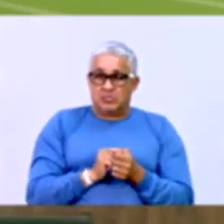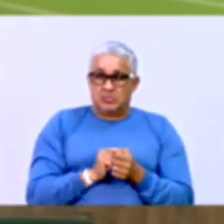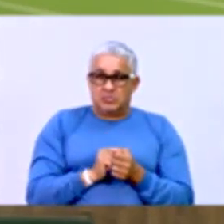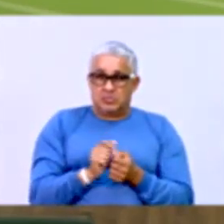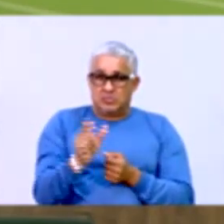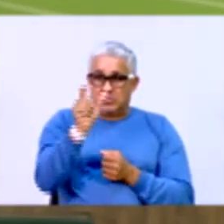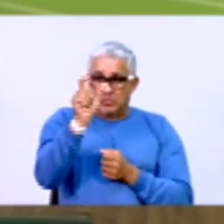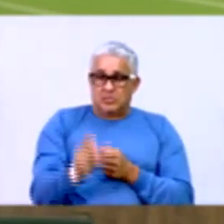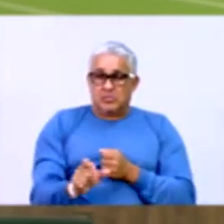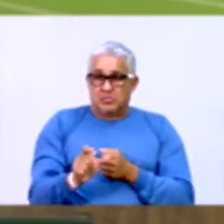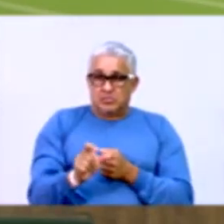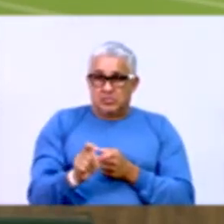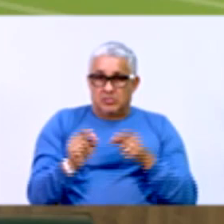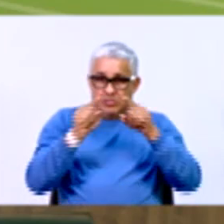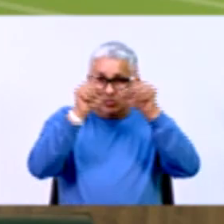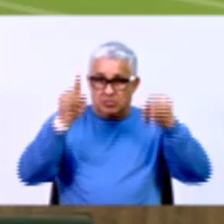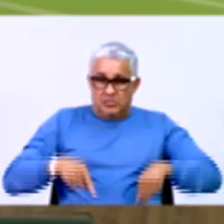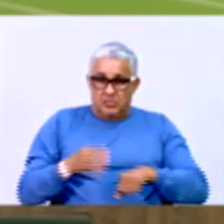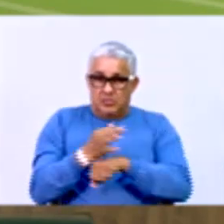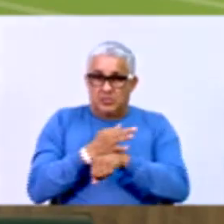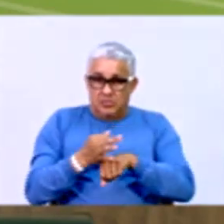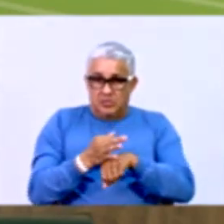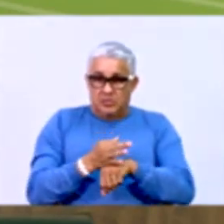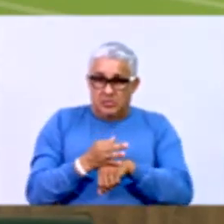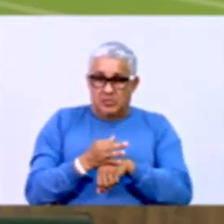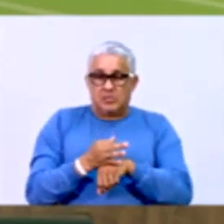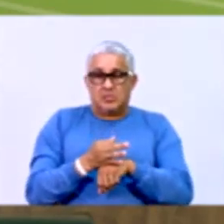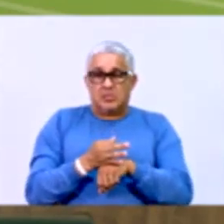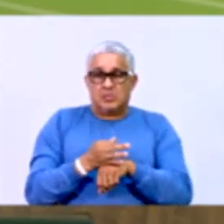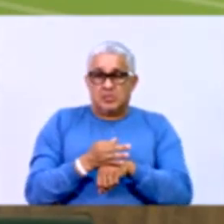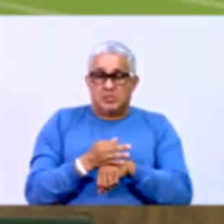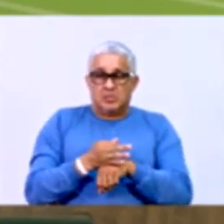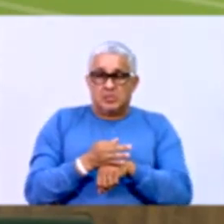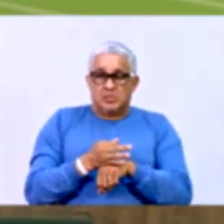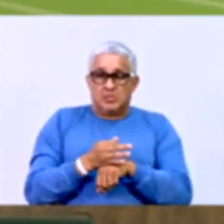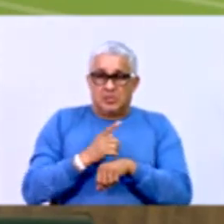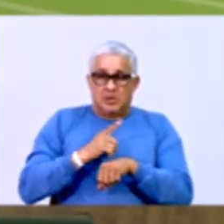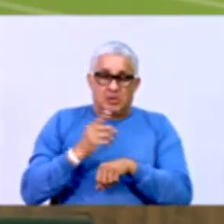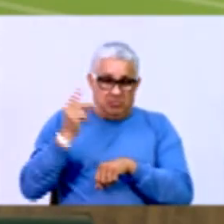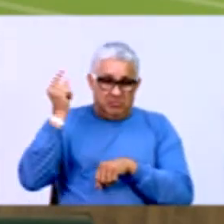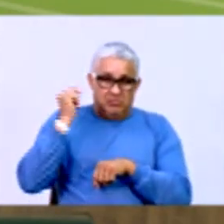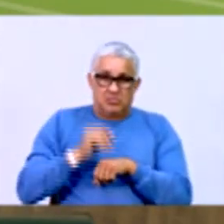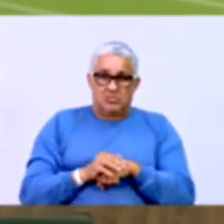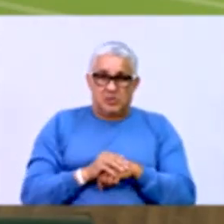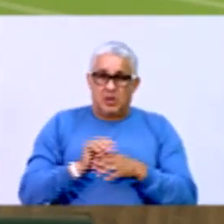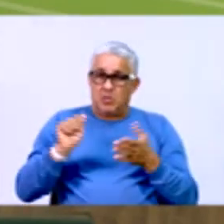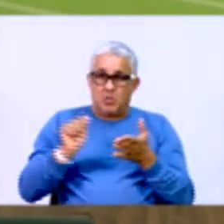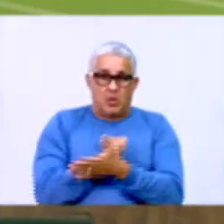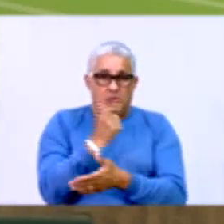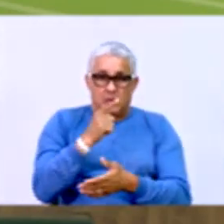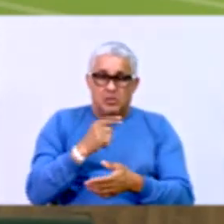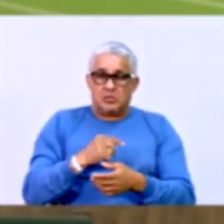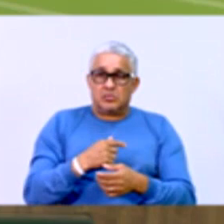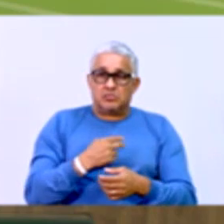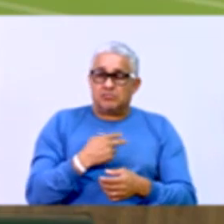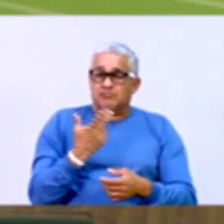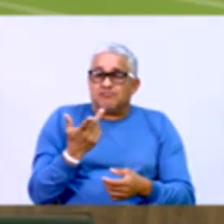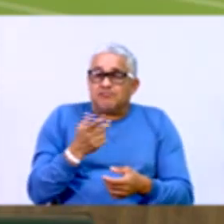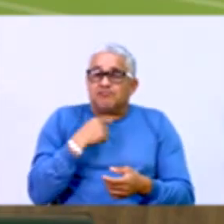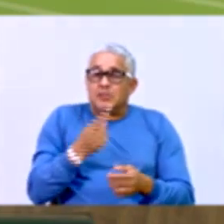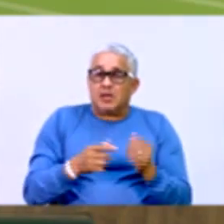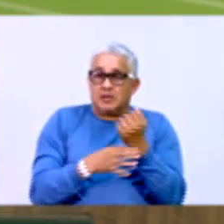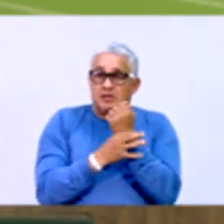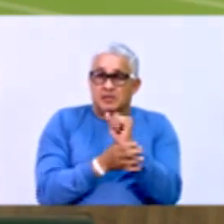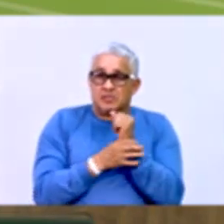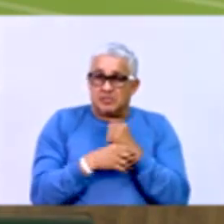que tinha saído de férias, estava em licença prêmio, né, naquela época, e não tinha nem como garantir, será que foi ela mesmo?